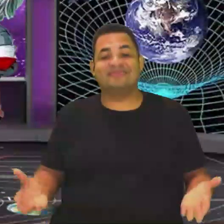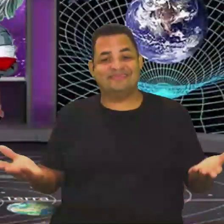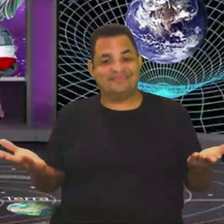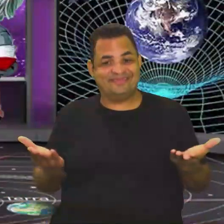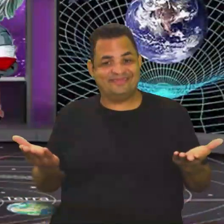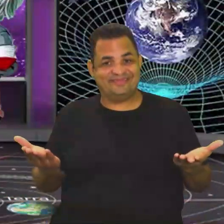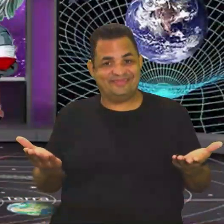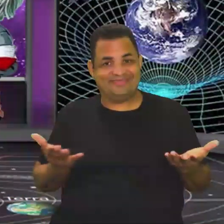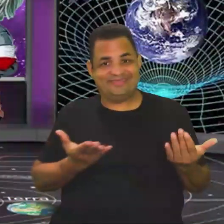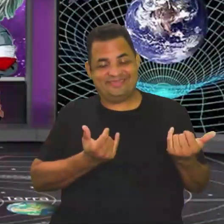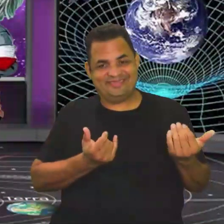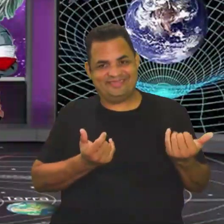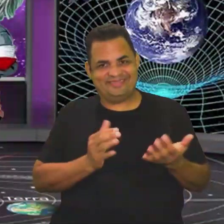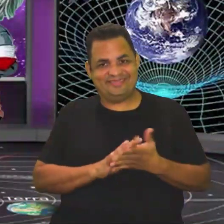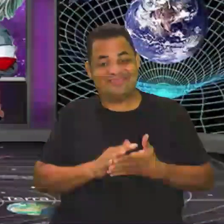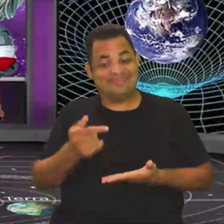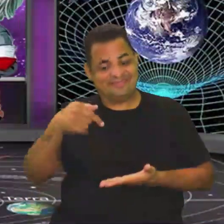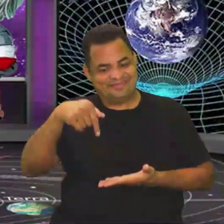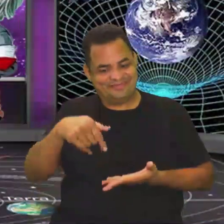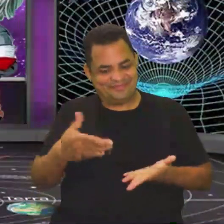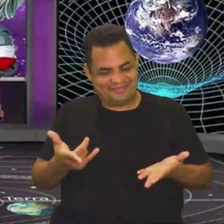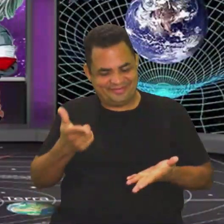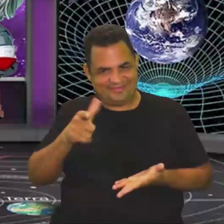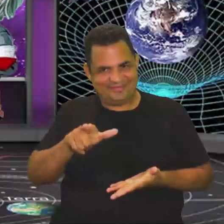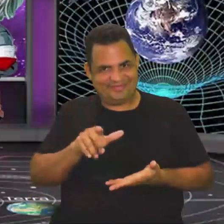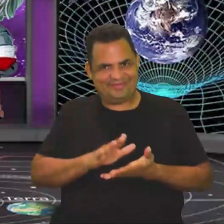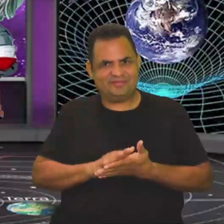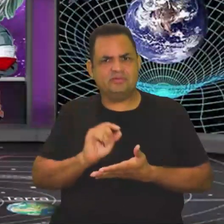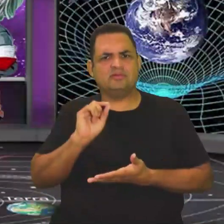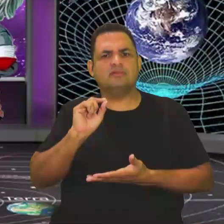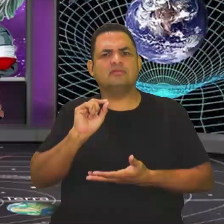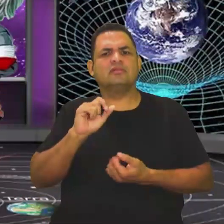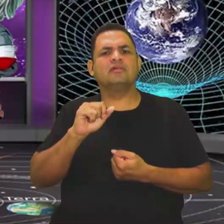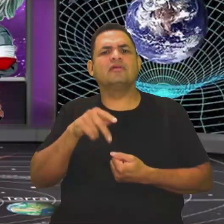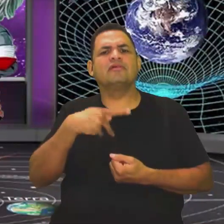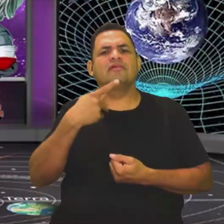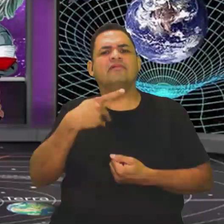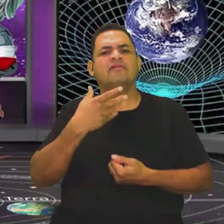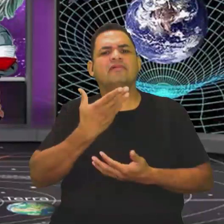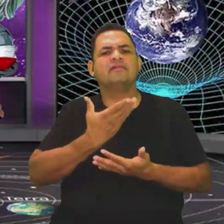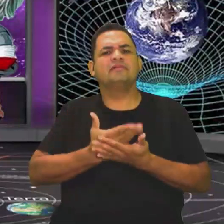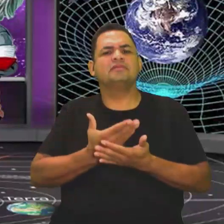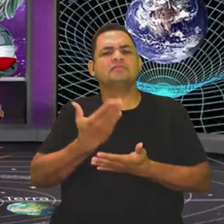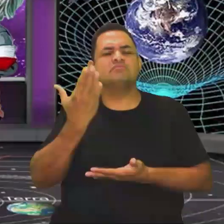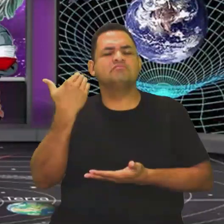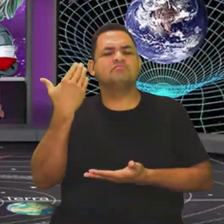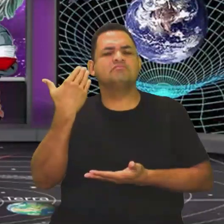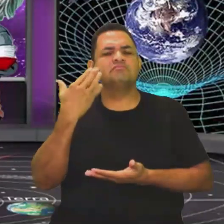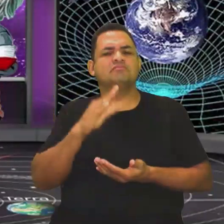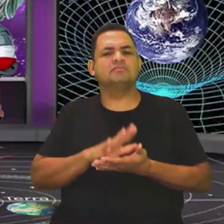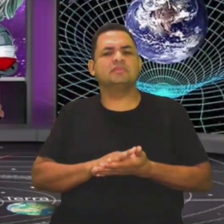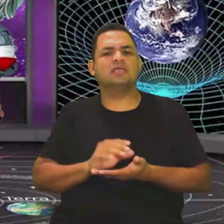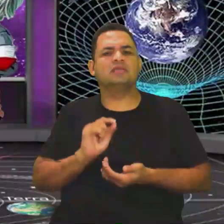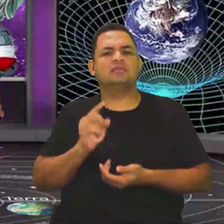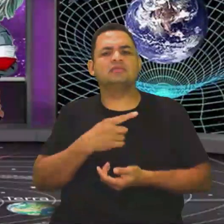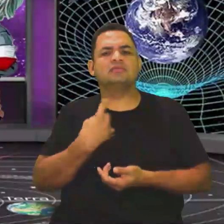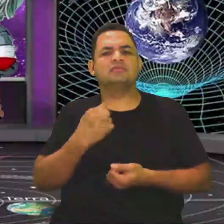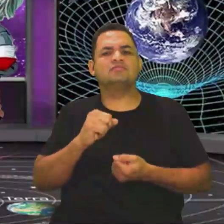Olá, jovens! Olha eu aqui de novo. O que eu falei para vocês aula passada? O que nós vamos fazer,